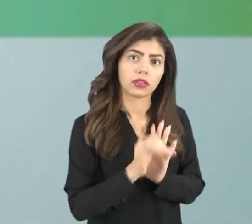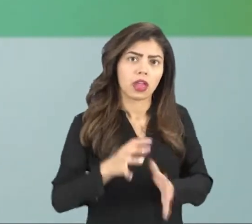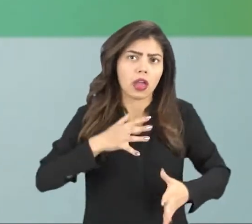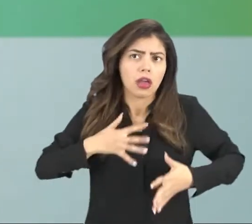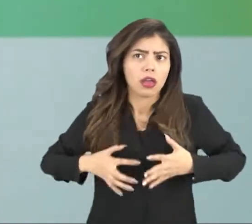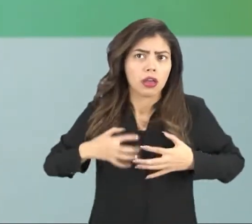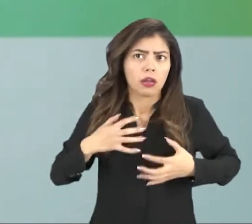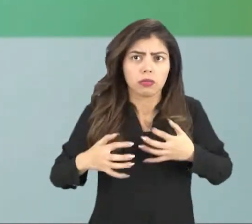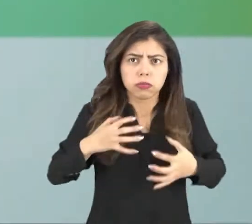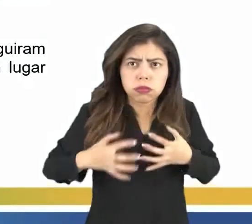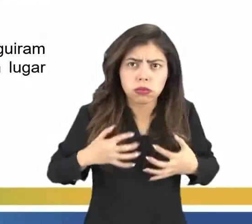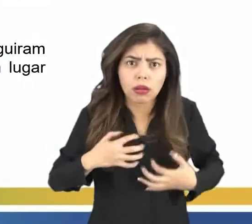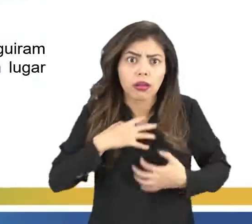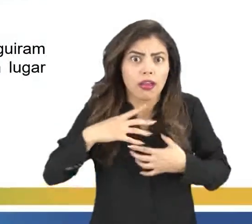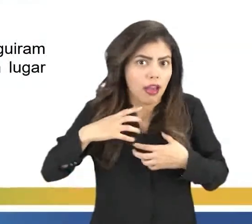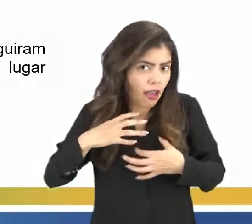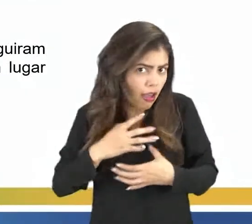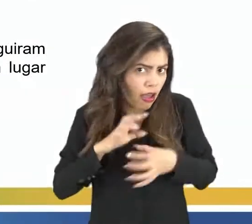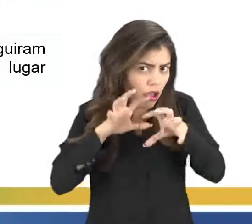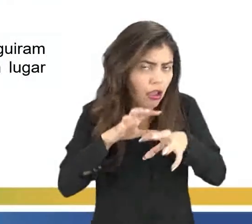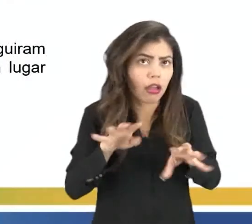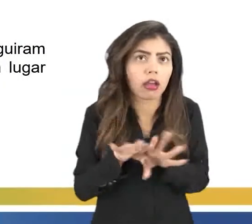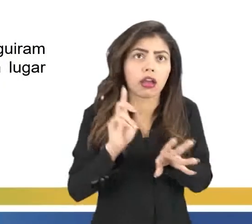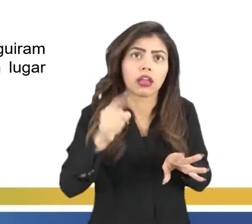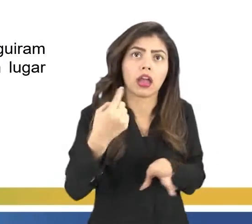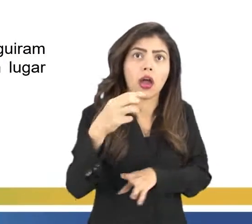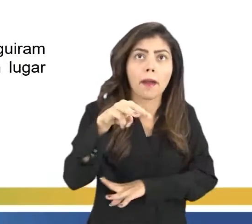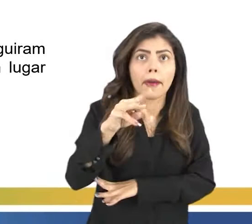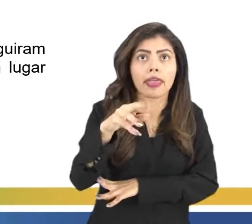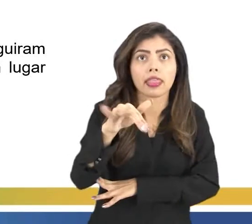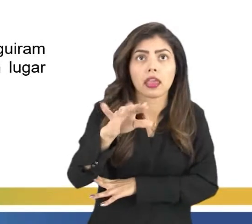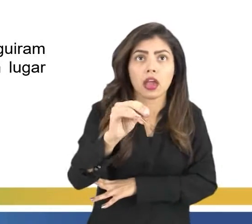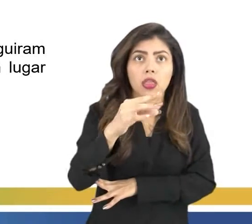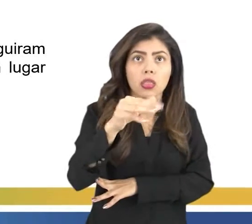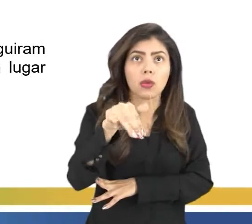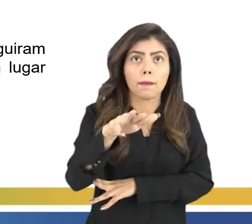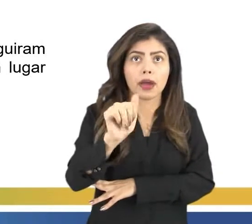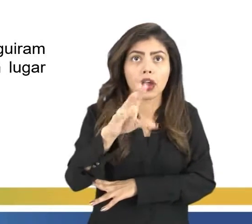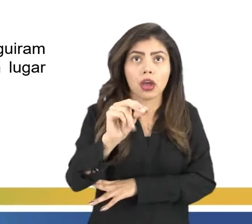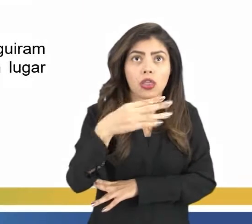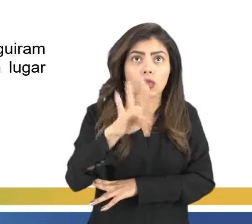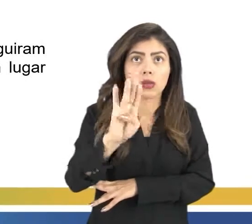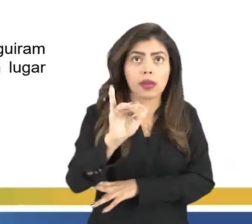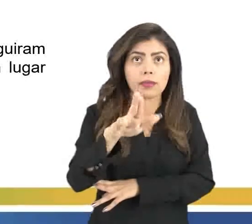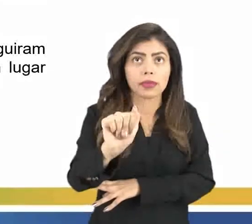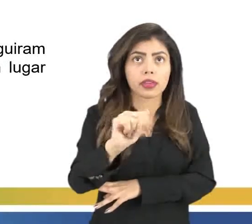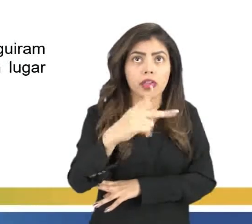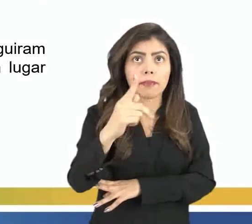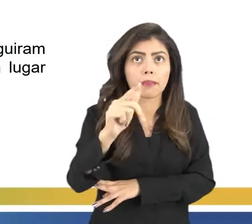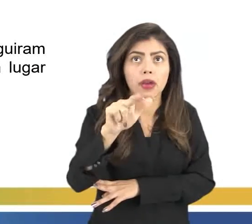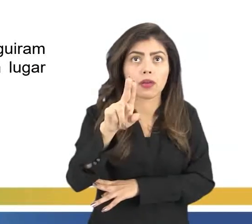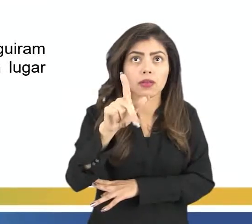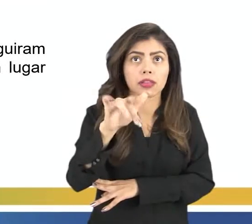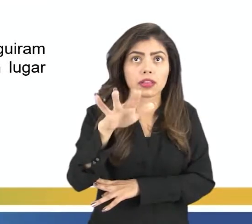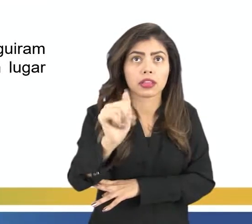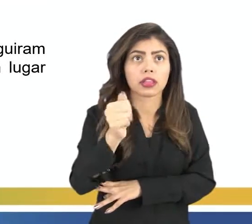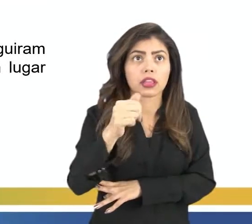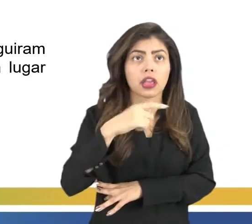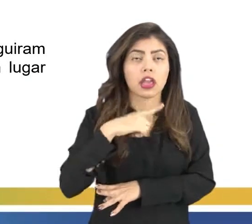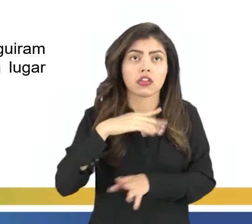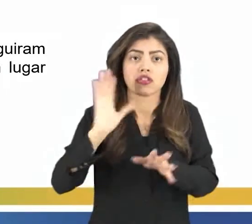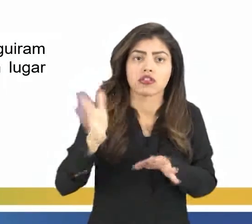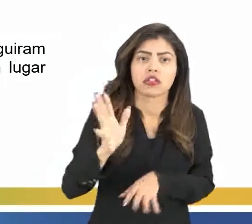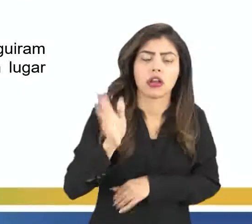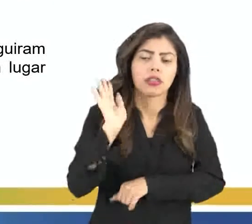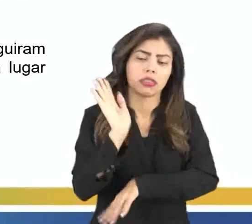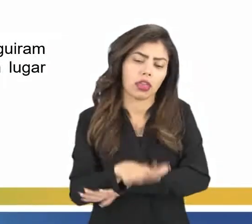Vamos lá, nós temos o Betão, o Mano e a Bia, Paulinha e Vivi. Lá no início da nossa história, ó, já era tarde